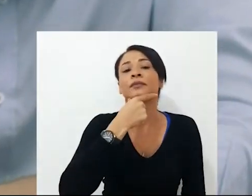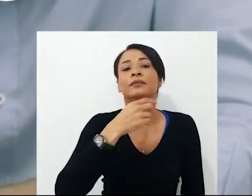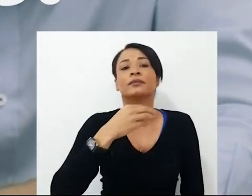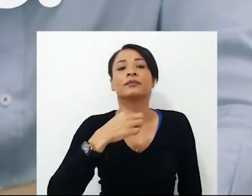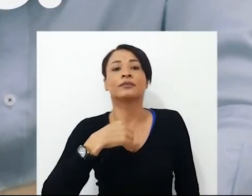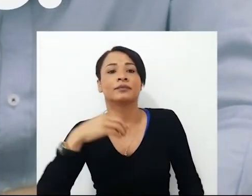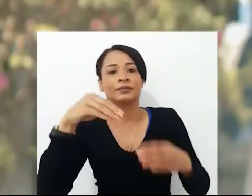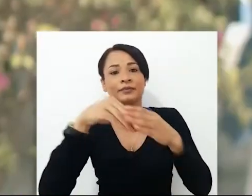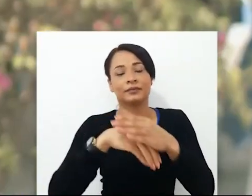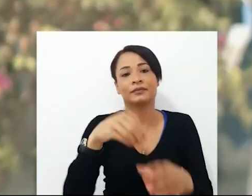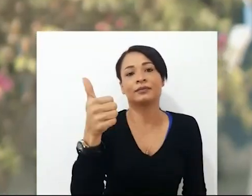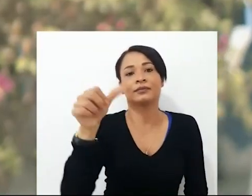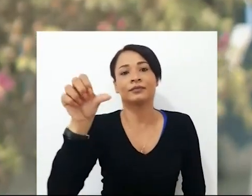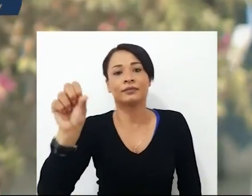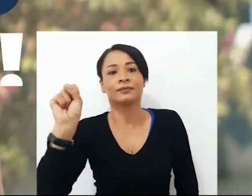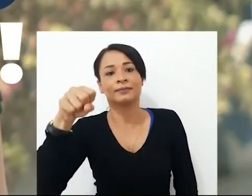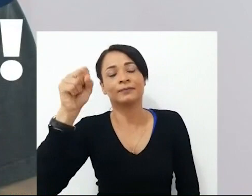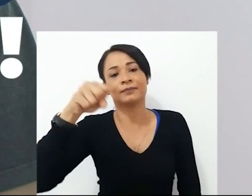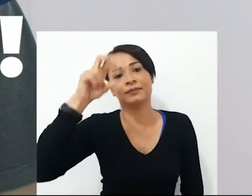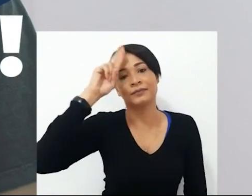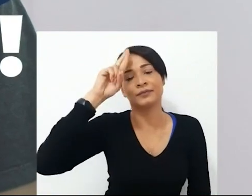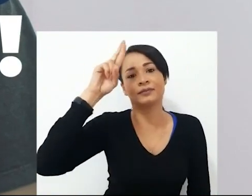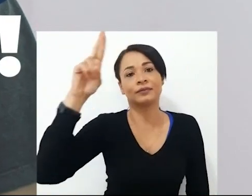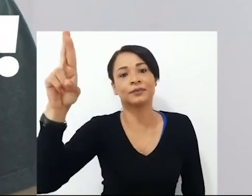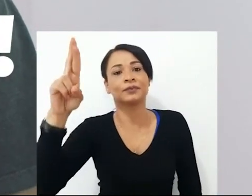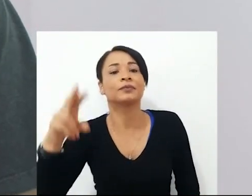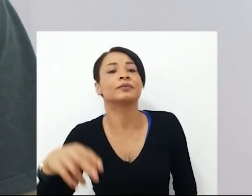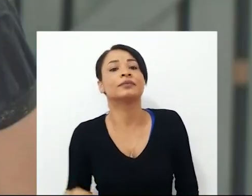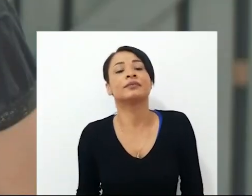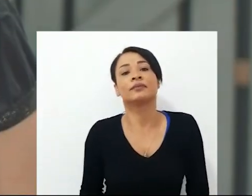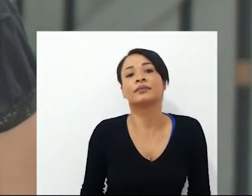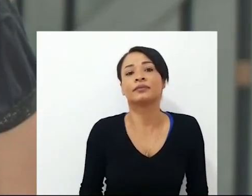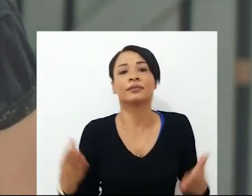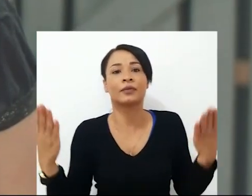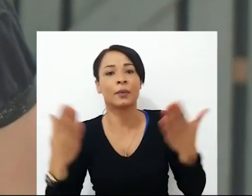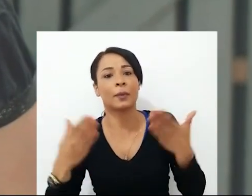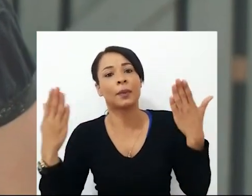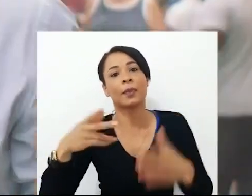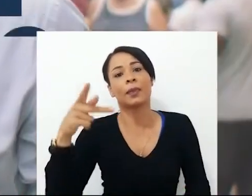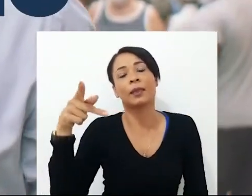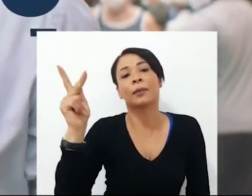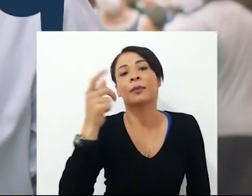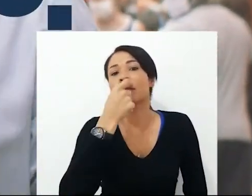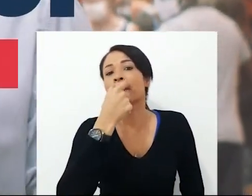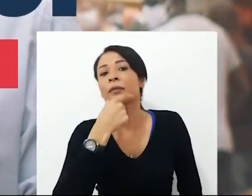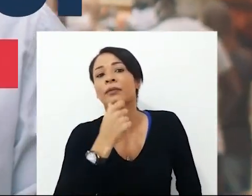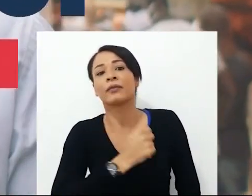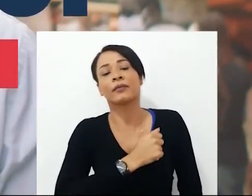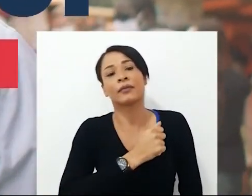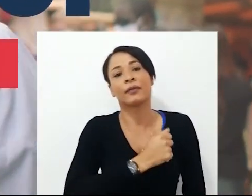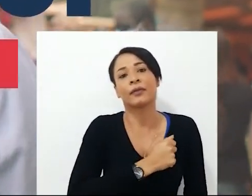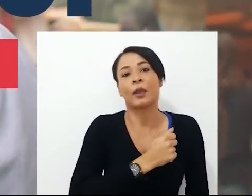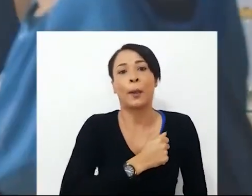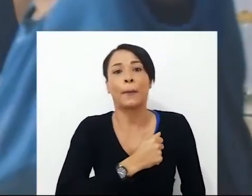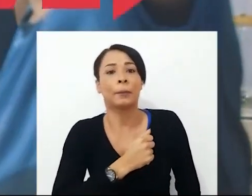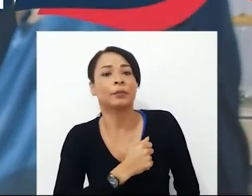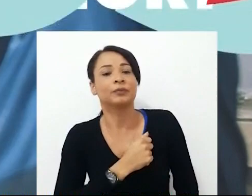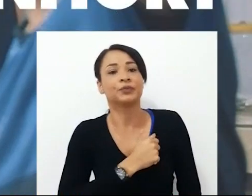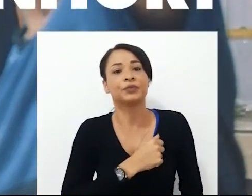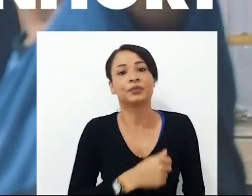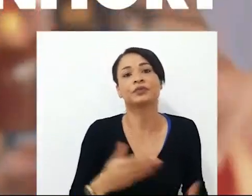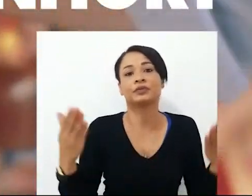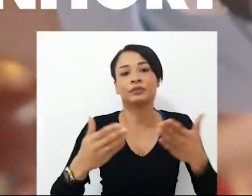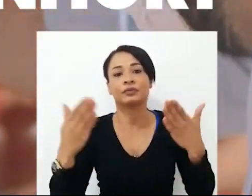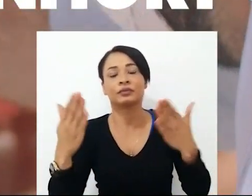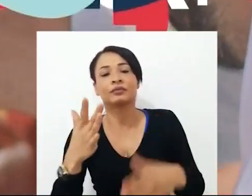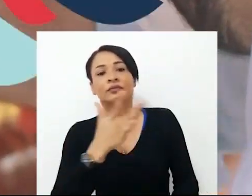Agora é Caio Amado. Eu voto 19, sim, senhor. Agora é Caio Amado. Eu